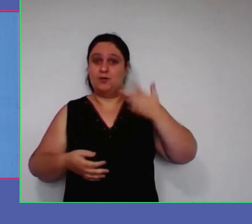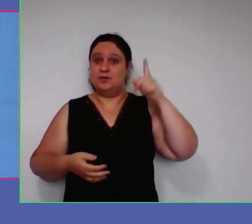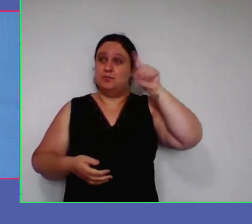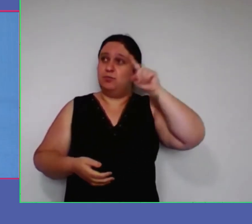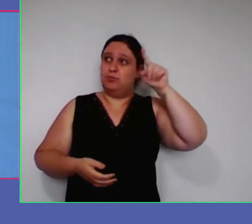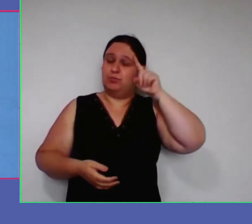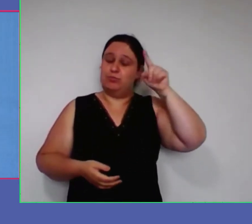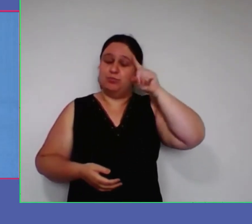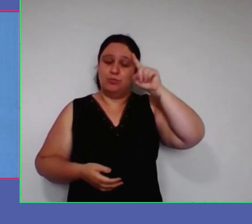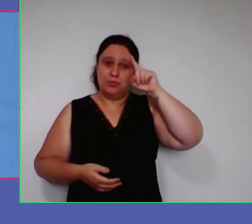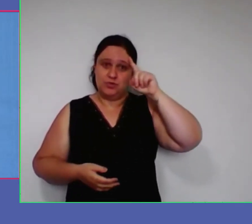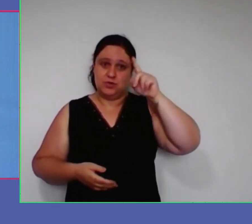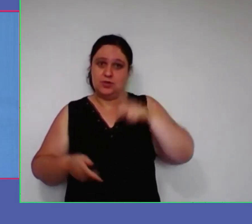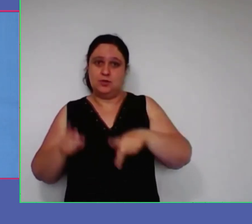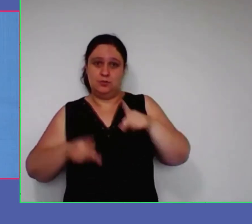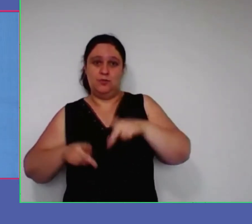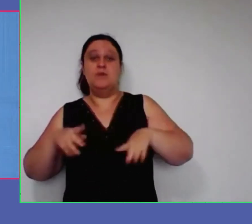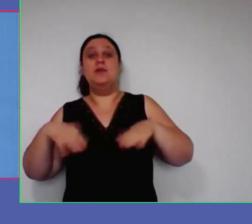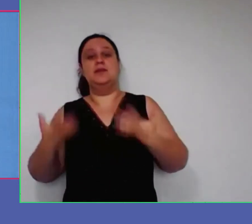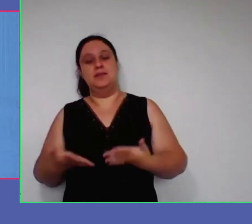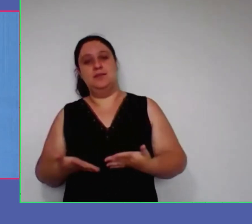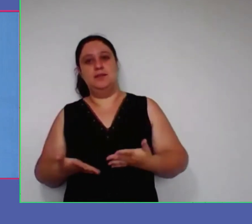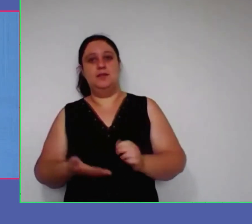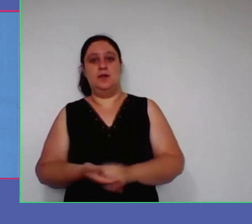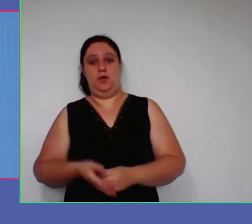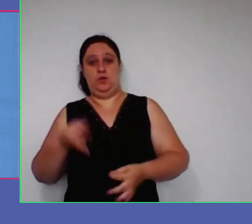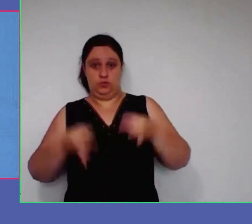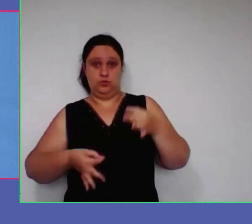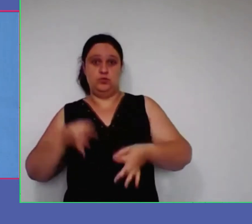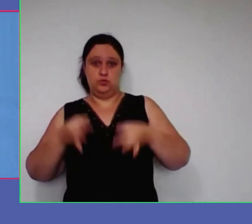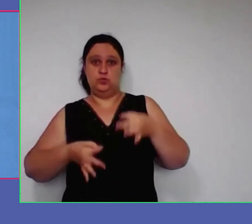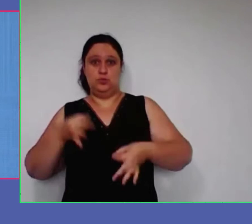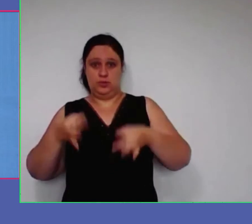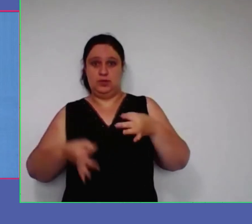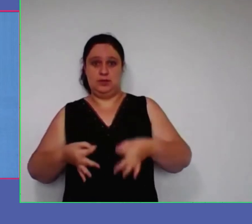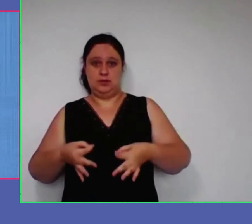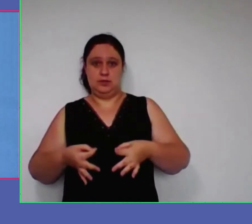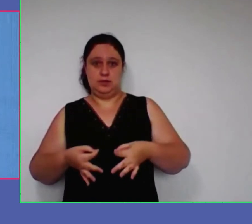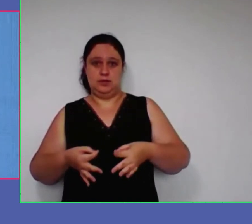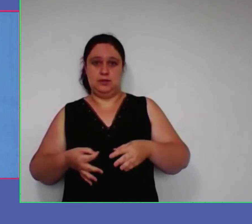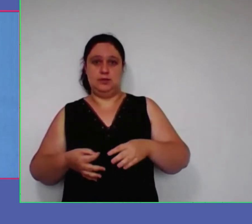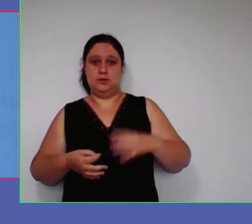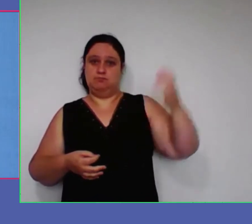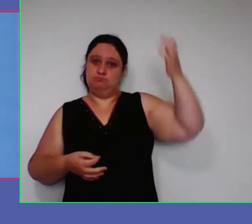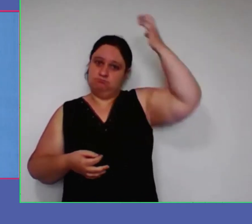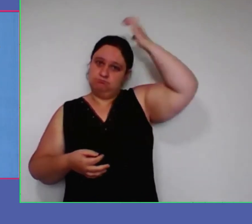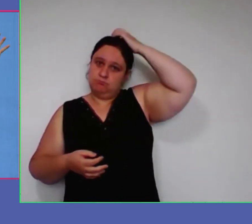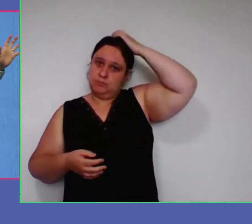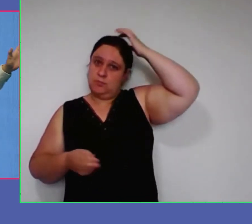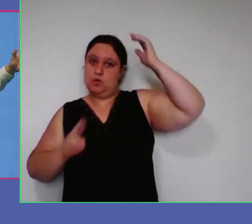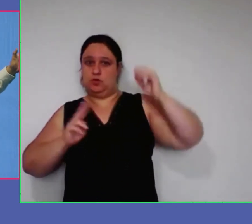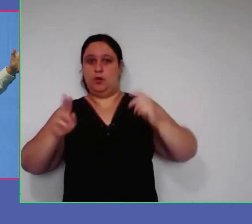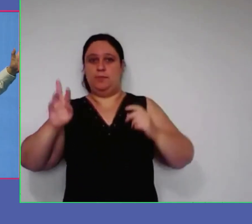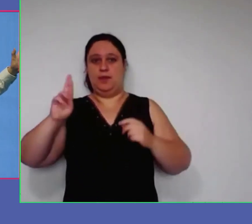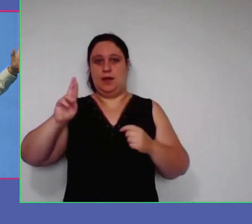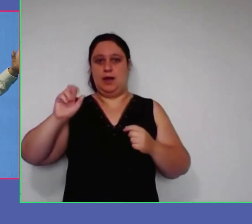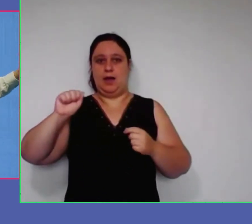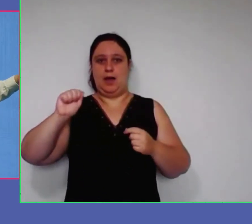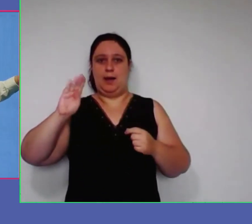os magistrados, que eram os rabinos, e eles então tinham que aplicar a lei